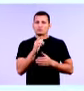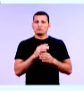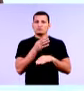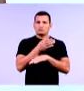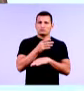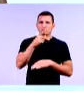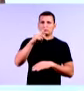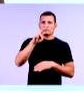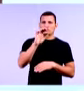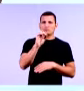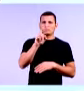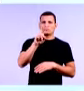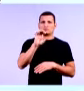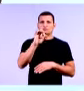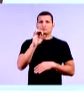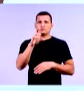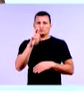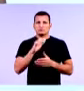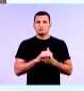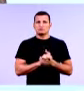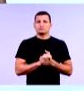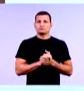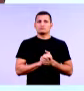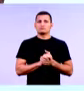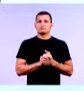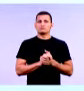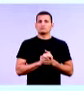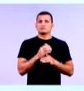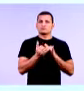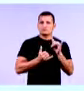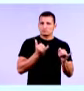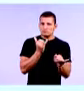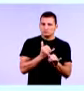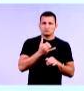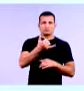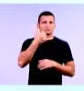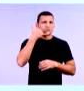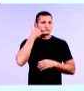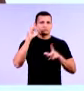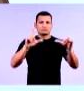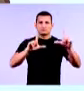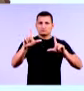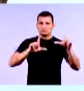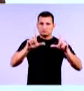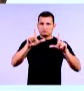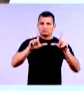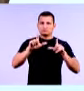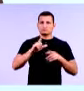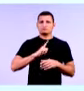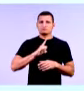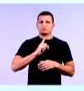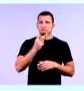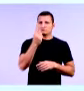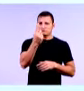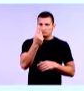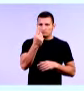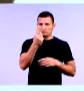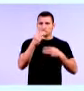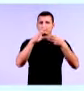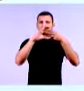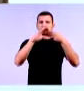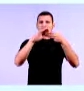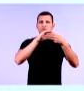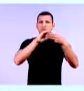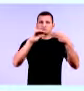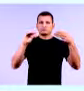internet, telefone e televisão a cabo, tá certo? Você tem tudo isso num só provedor, ou